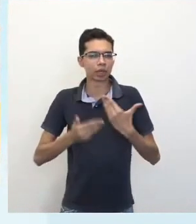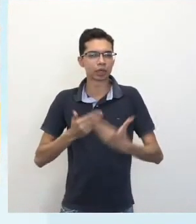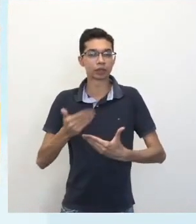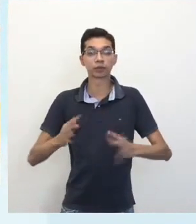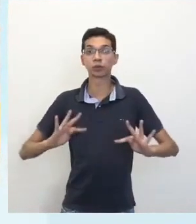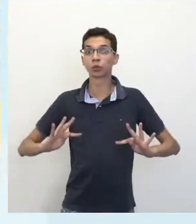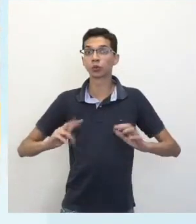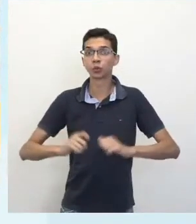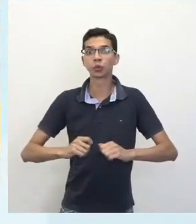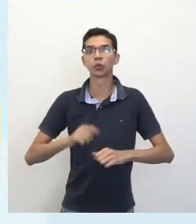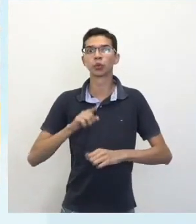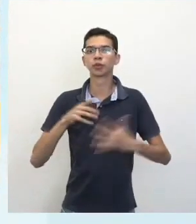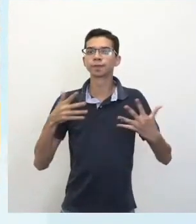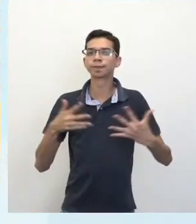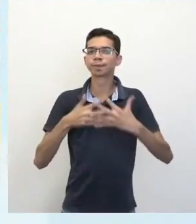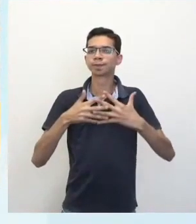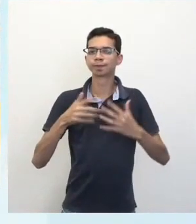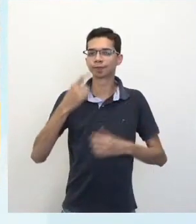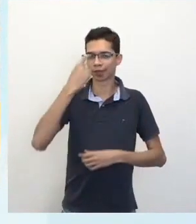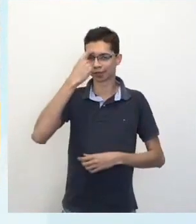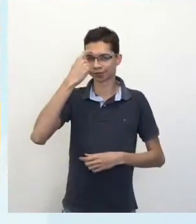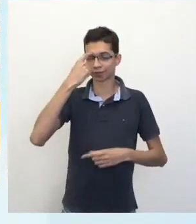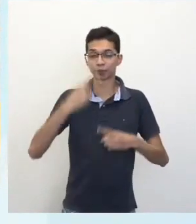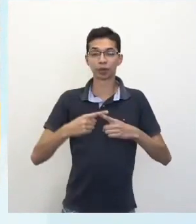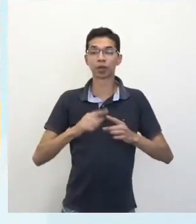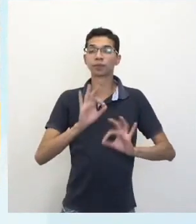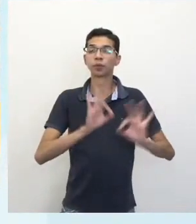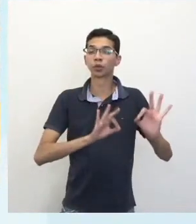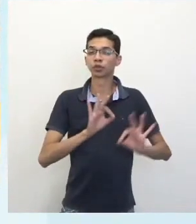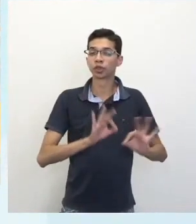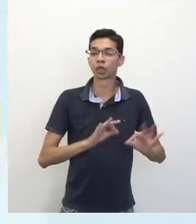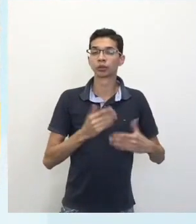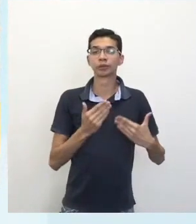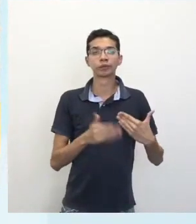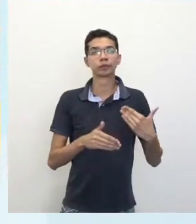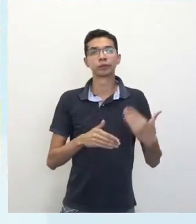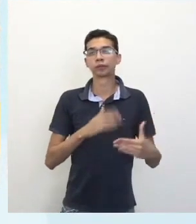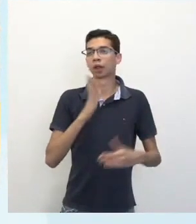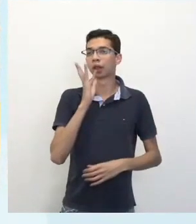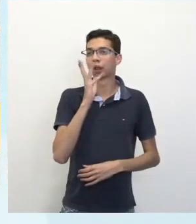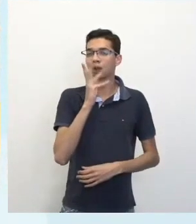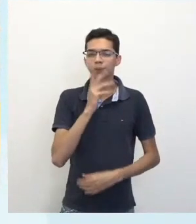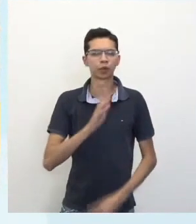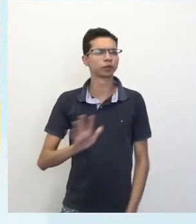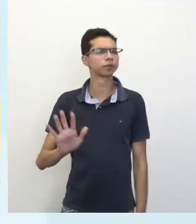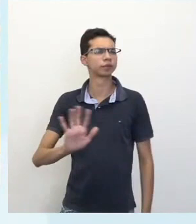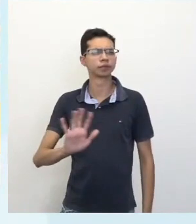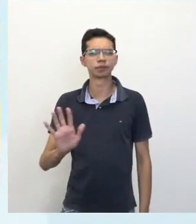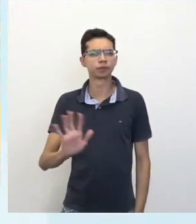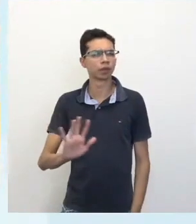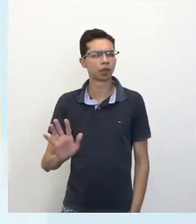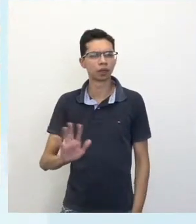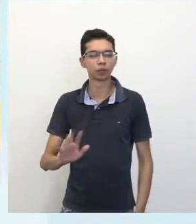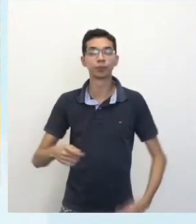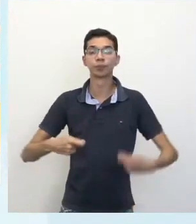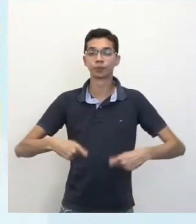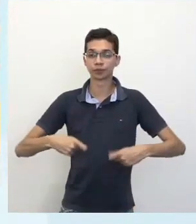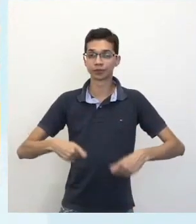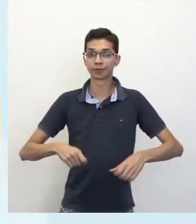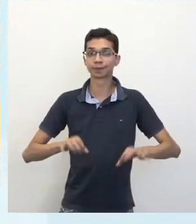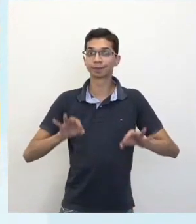ter a ver, gente, para não ficar engessando o projeto. Ou seja, tudo tem que correr para o bom funcionamento de cada fase de execução dele,